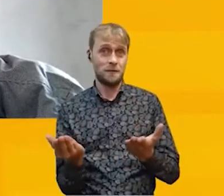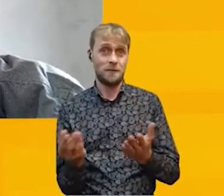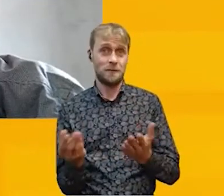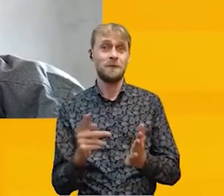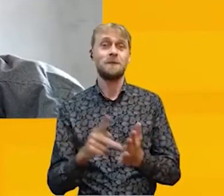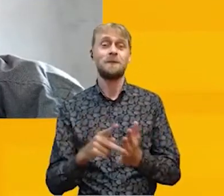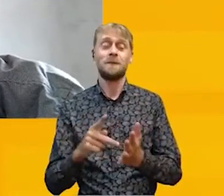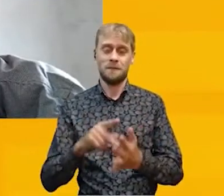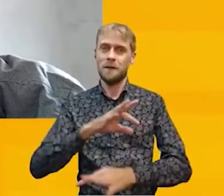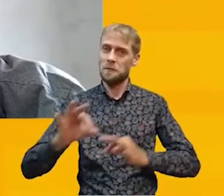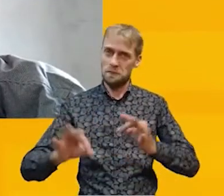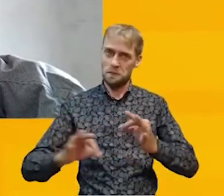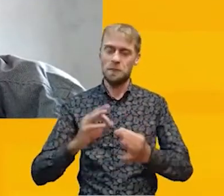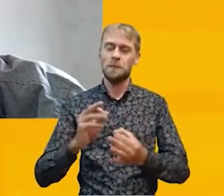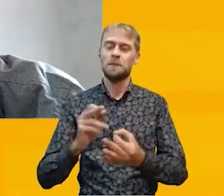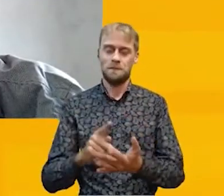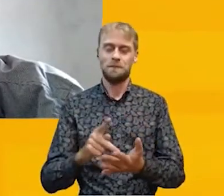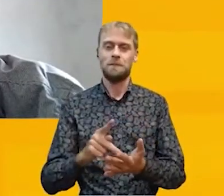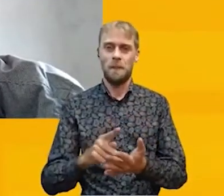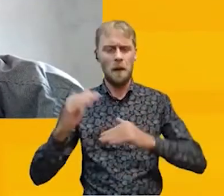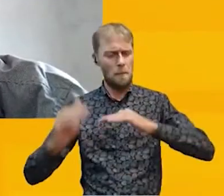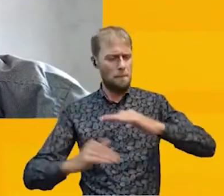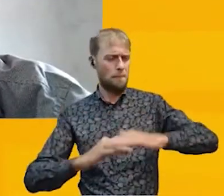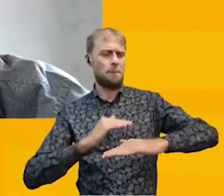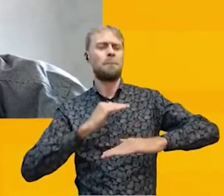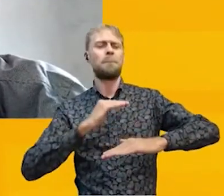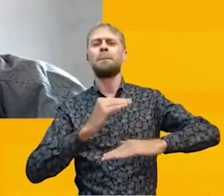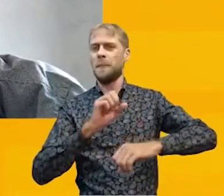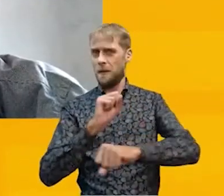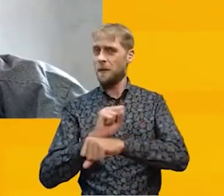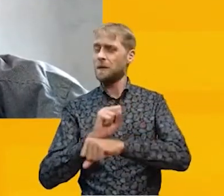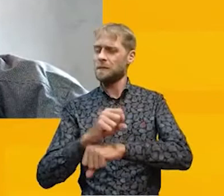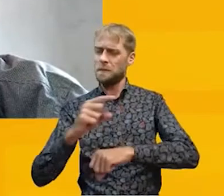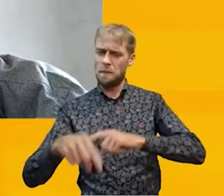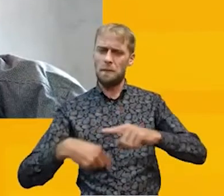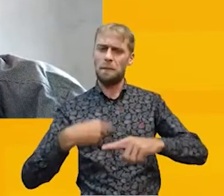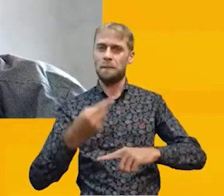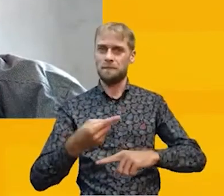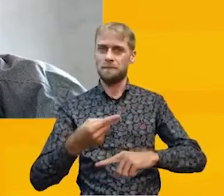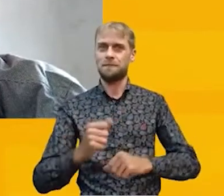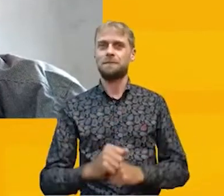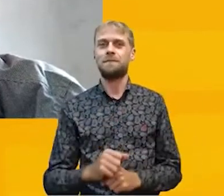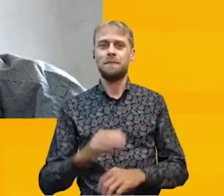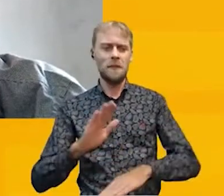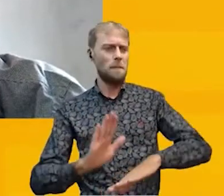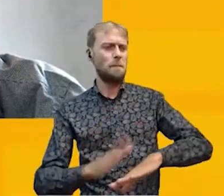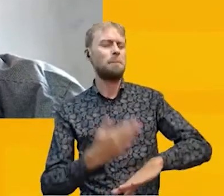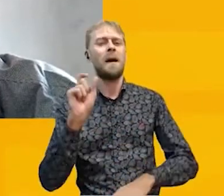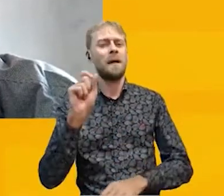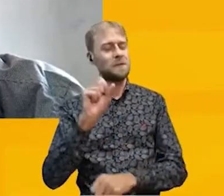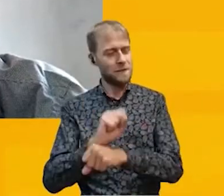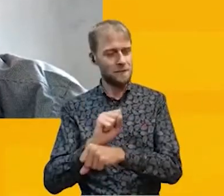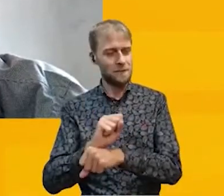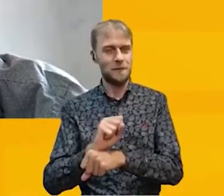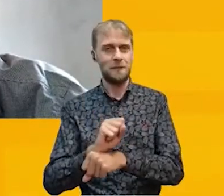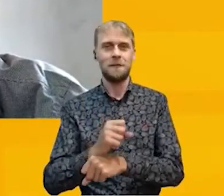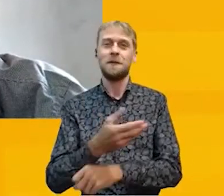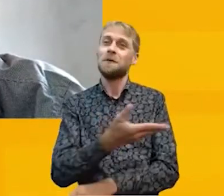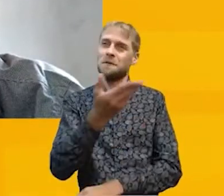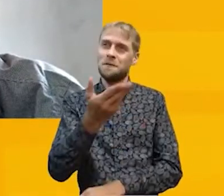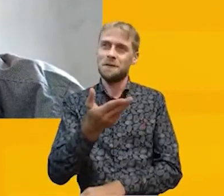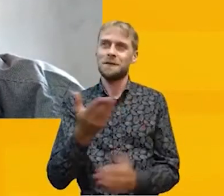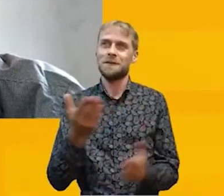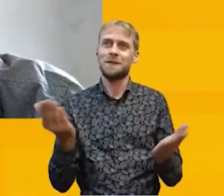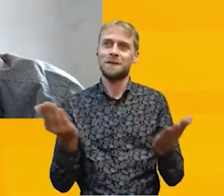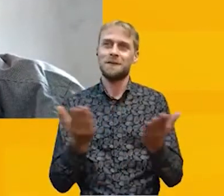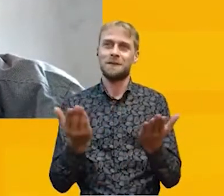que realmente está superando as expectativas. E lógico que com vocês na tela a audiência vai melhorar hoje. Não